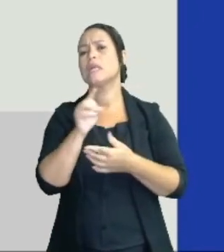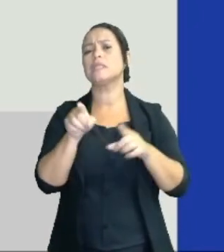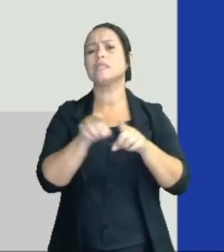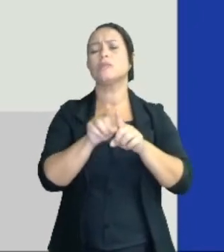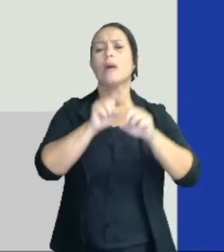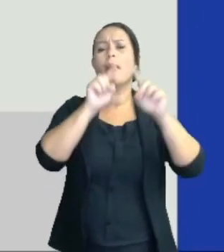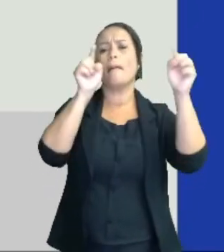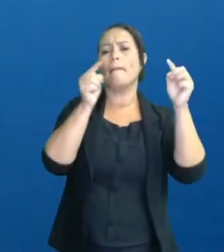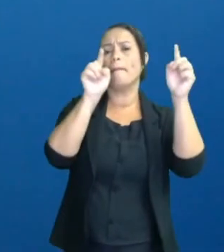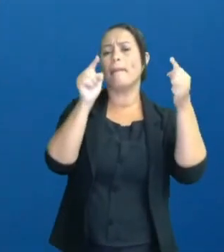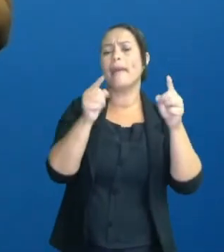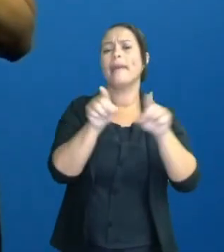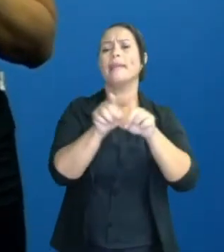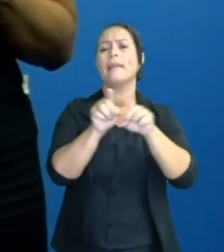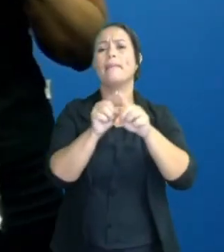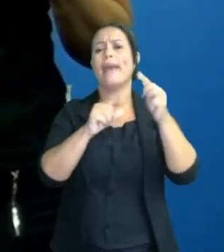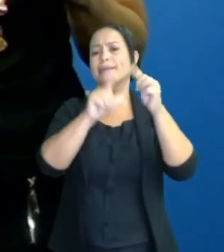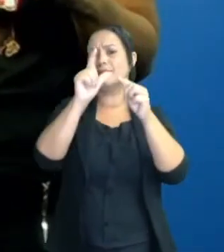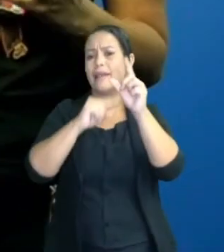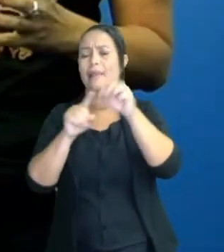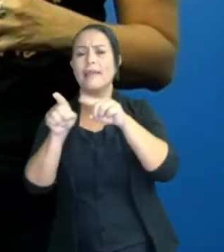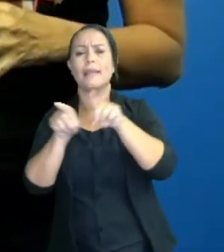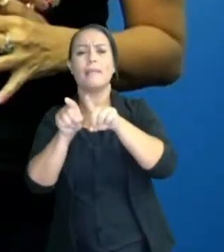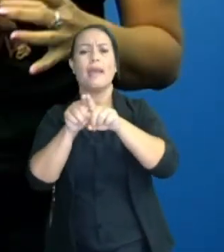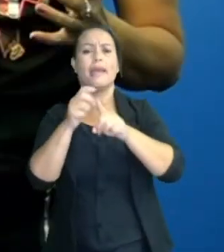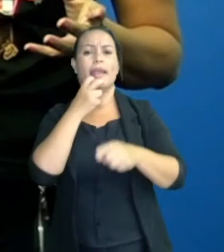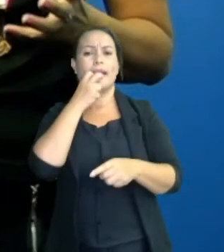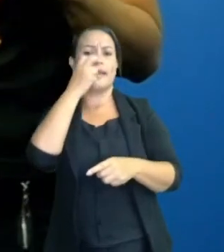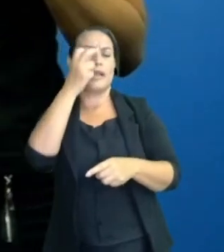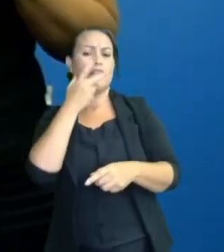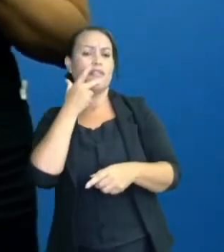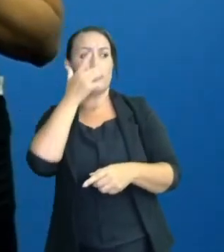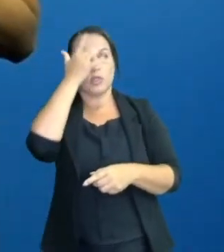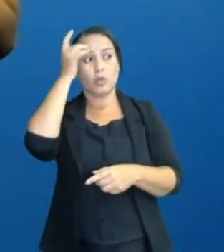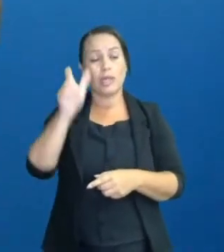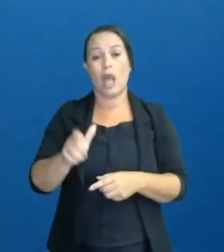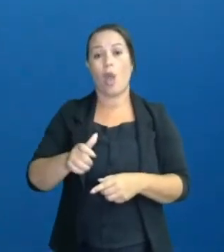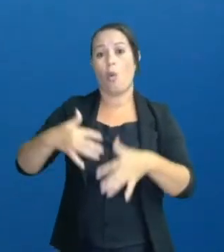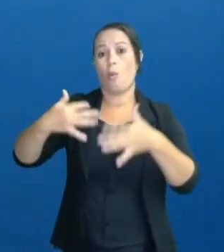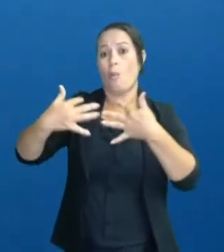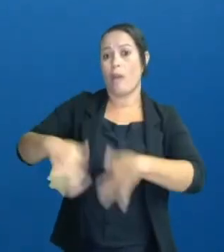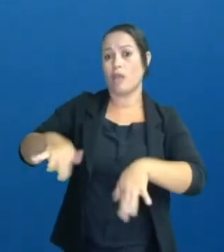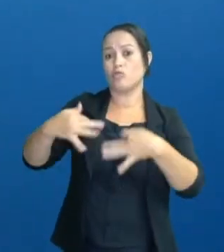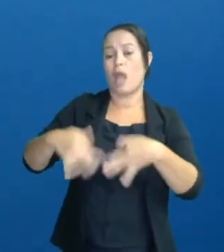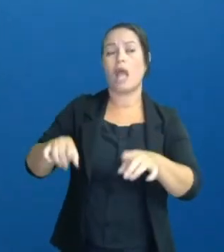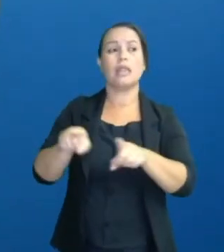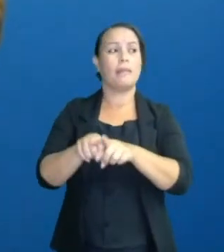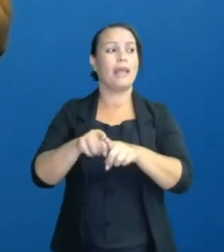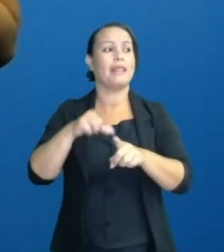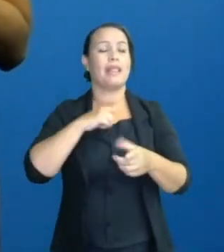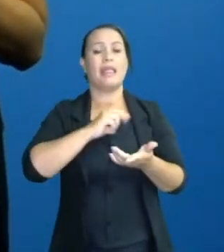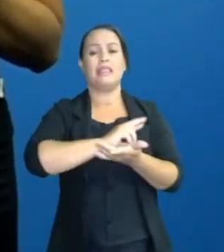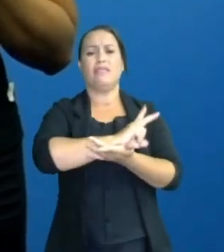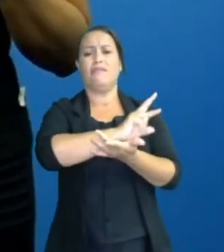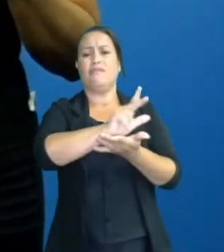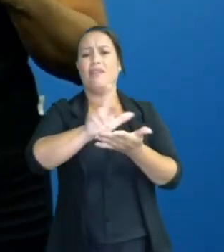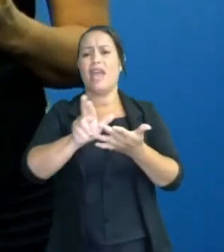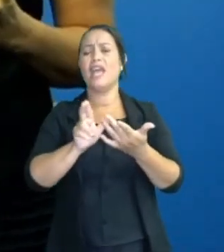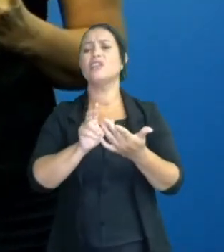as estrelinhas que aparecem indicando que a pessoa está com algum machucado. Existem vários